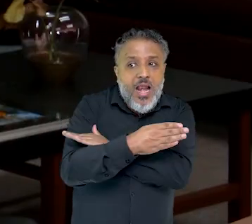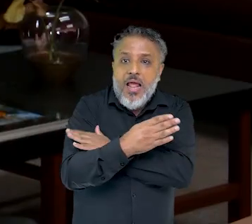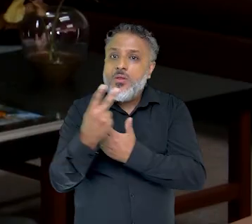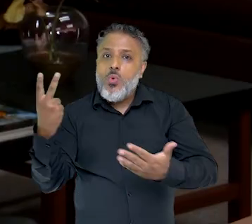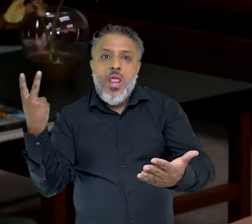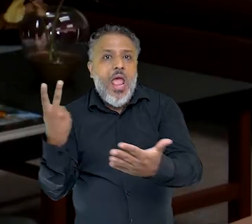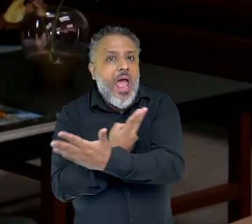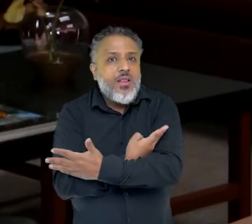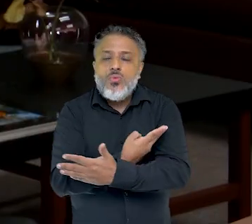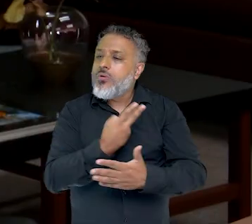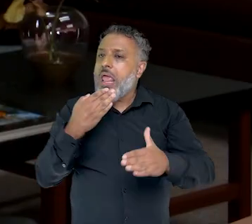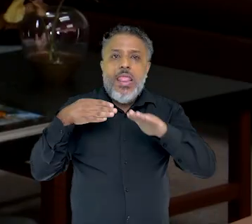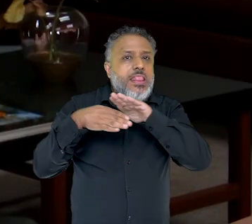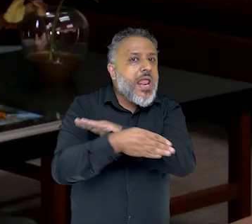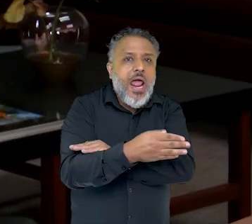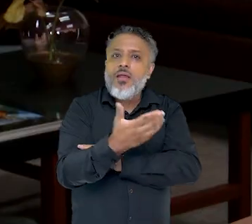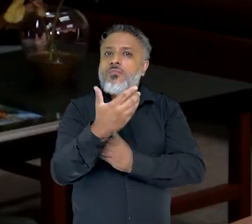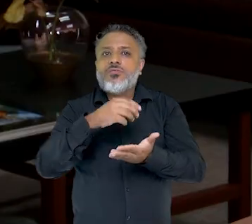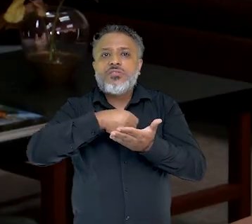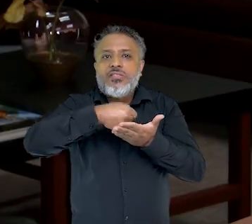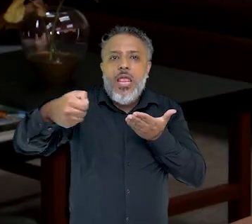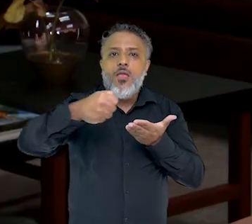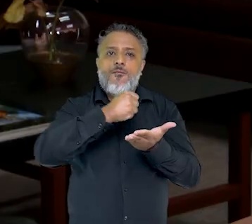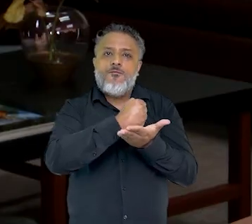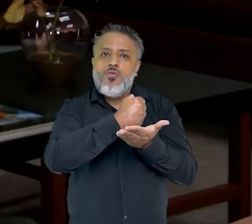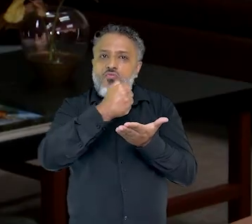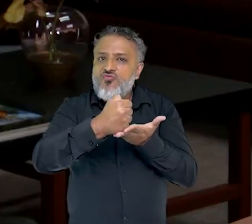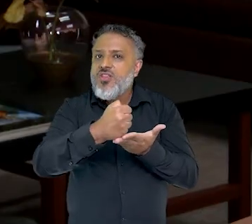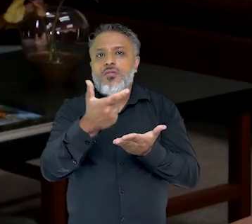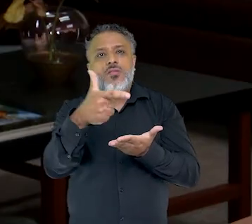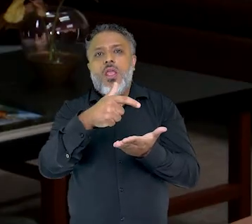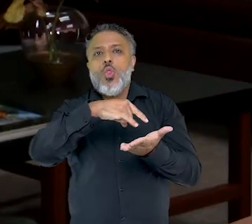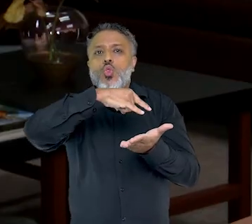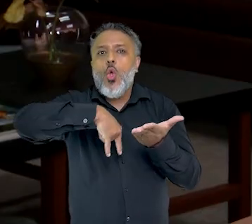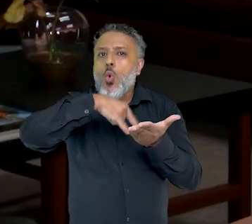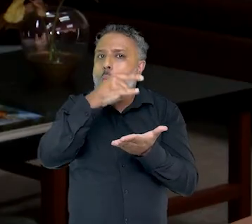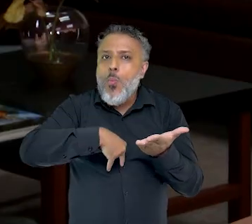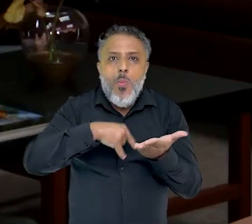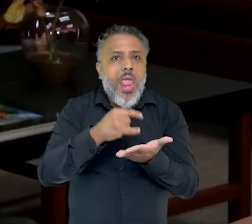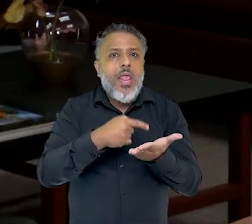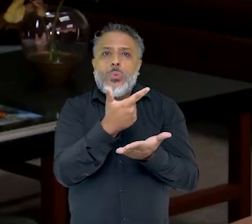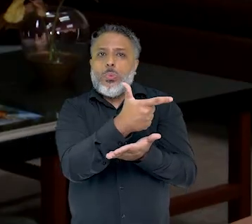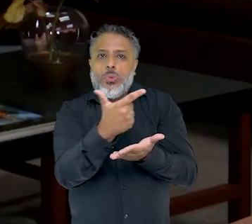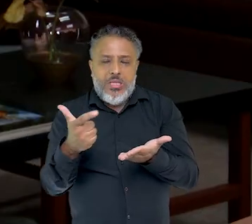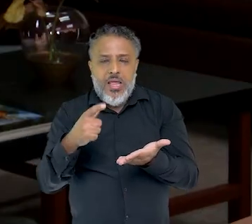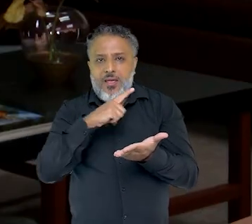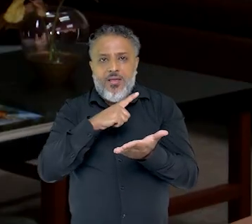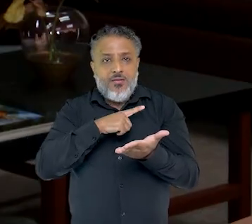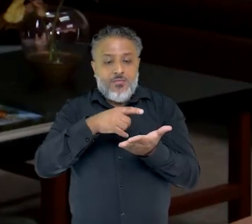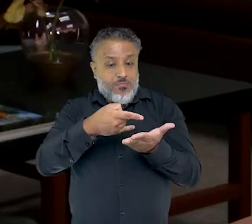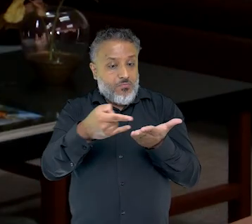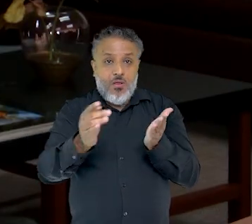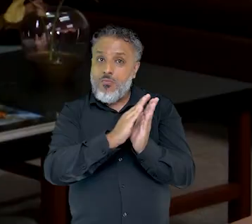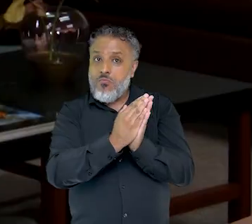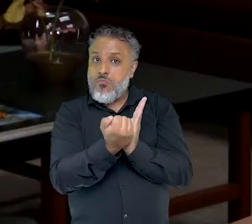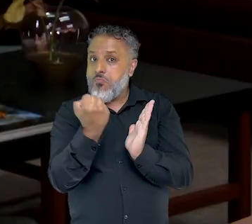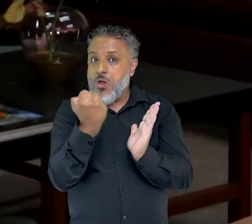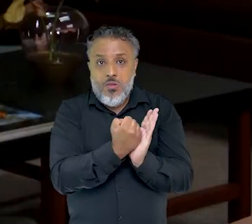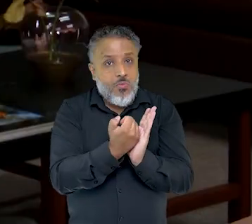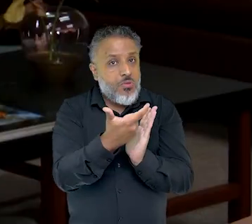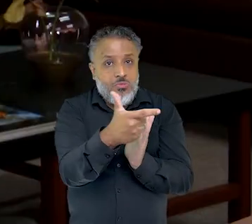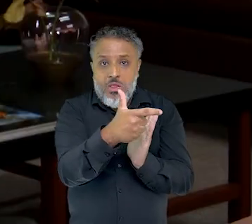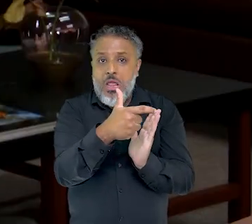irregular, ou seja, sem o visto, sem documentos, às vezes não só o visto aportado no passaporte, mas às vezes mesmo